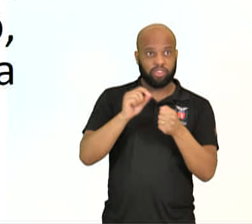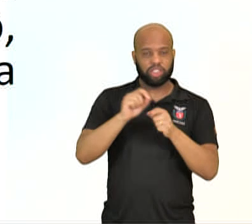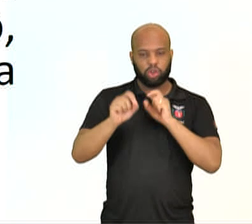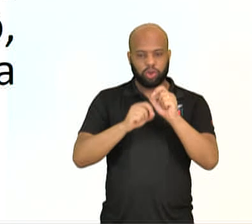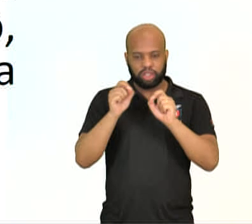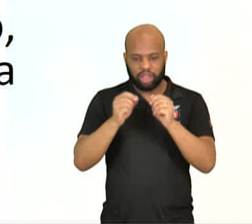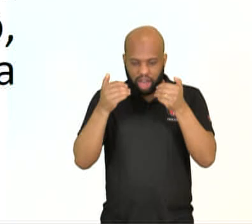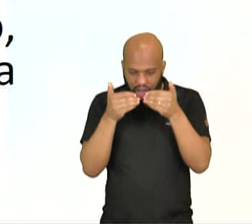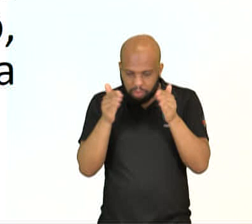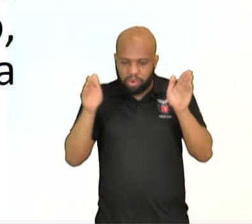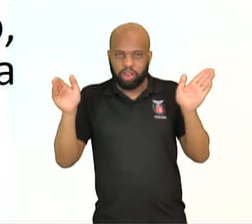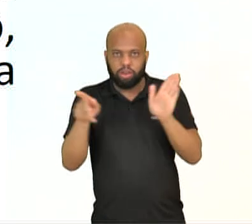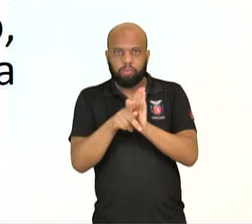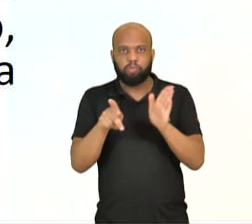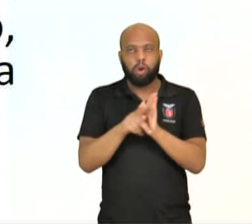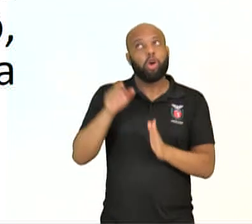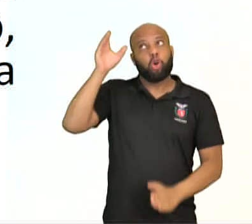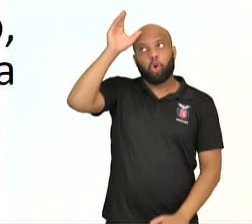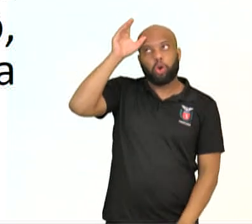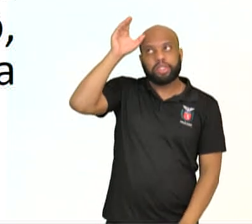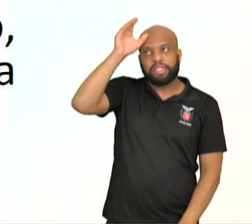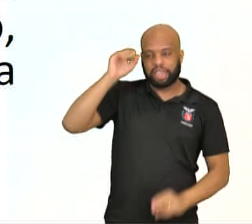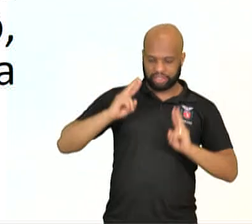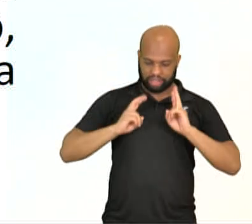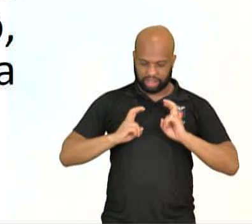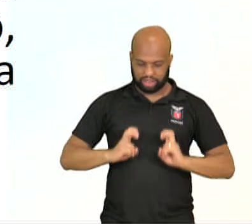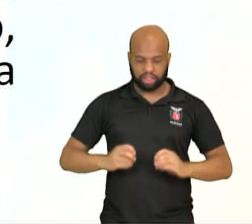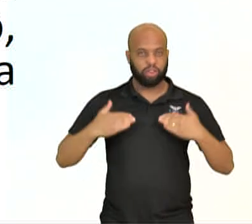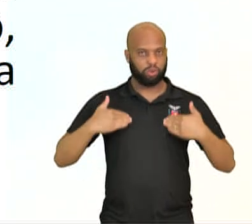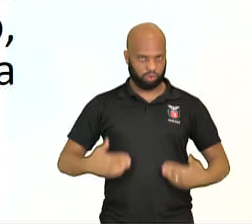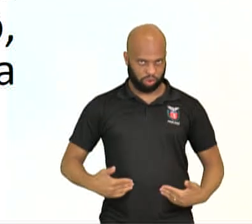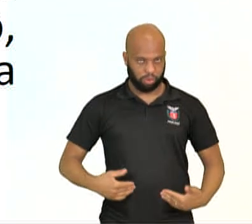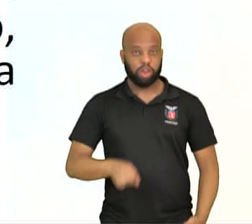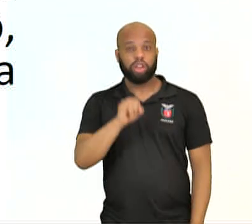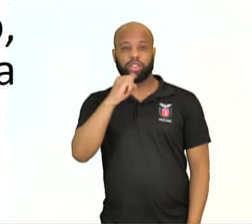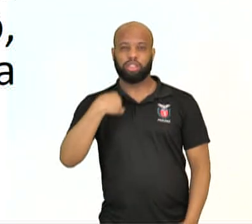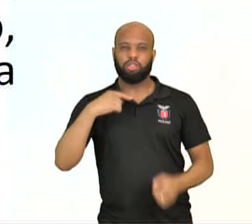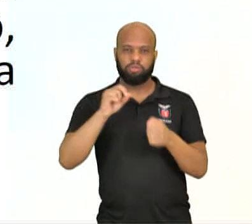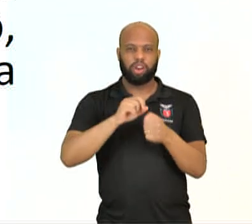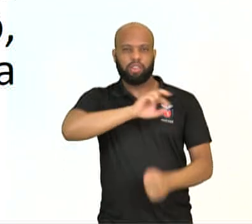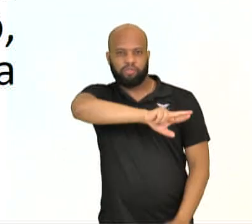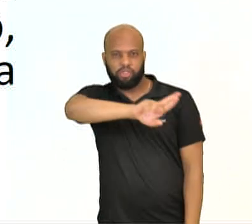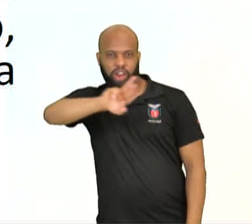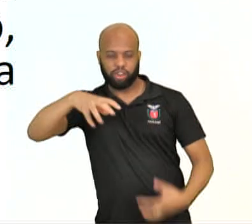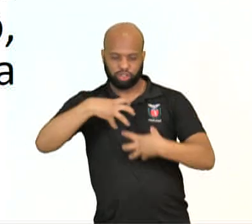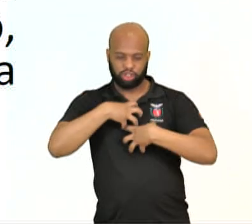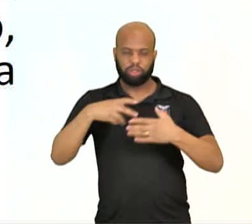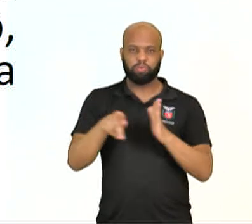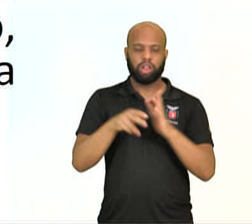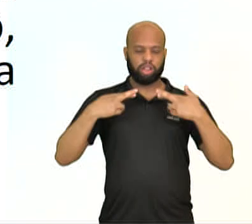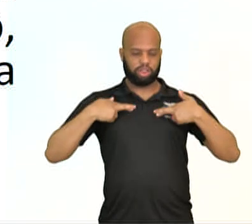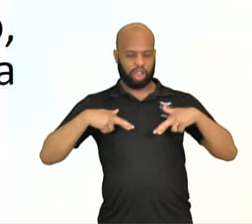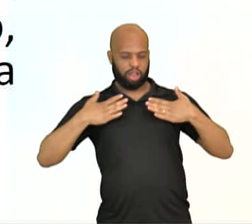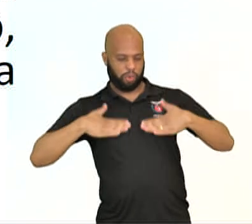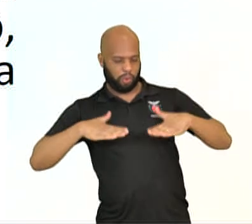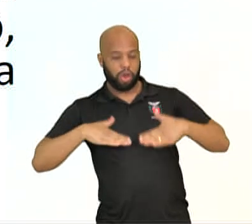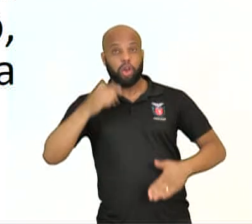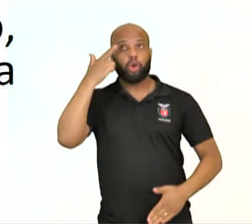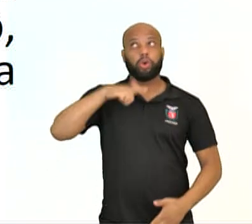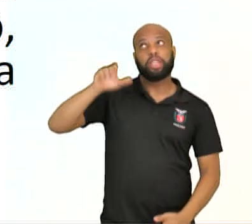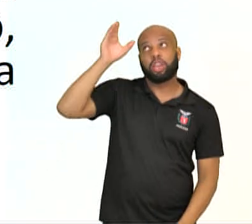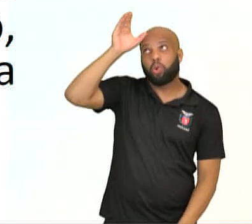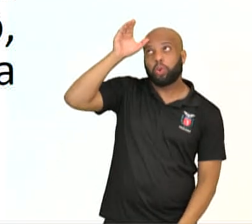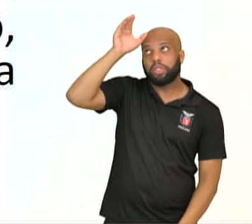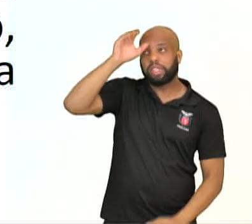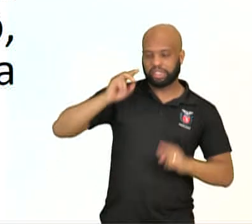consciência corporal. Então, quando eu pratico diversas modalidades de relaxamento, eu consigo ter uma consciência corporal melhor e